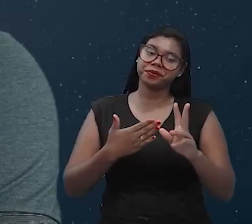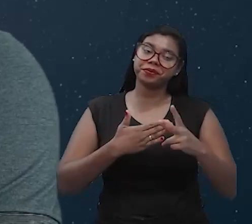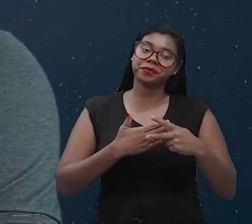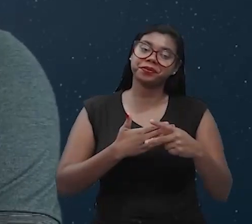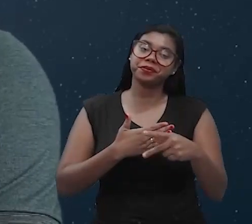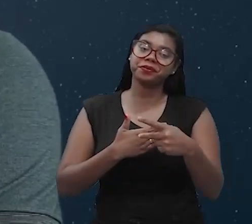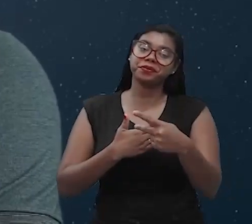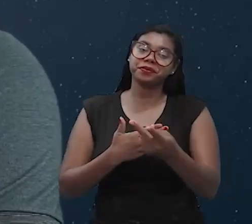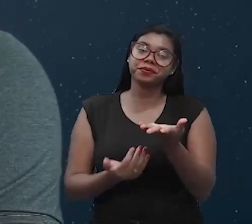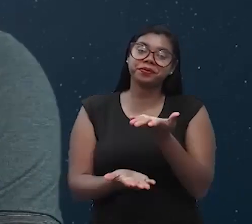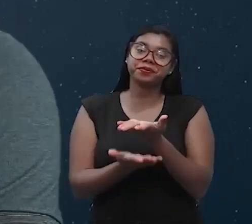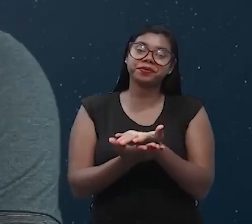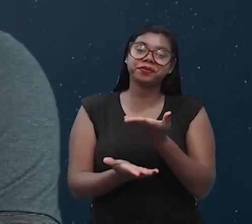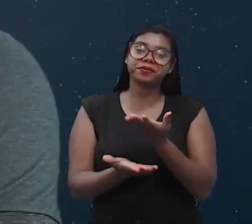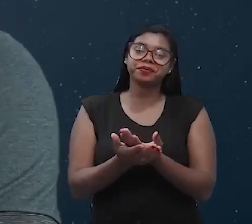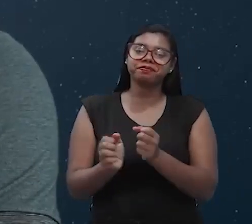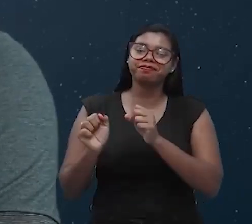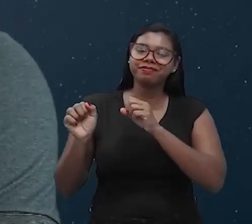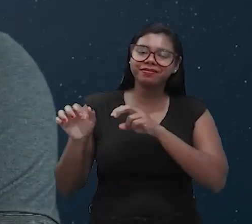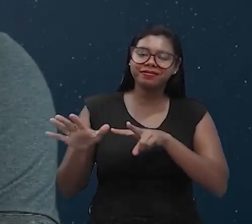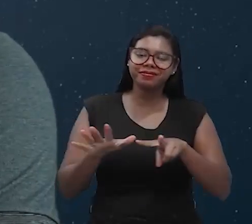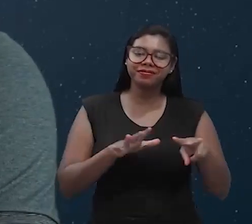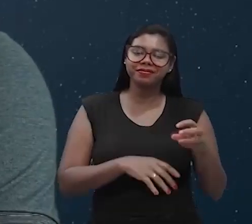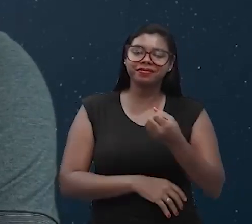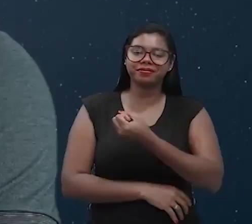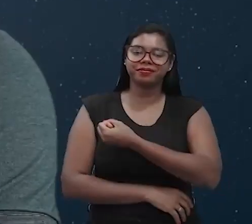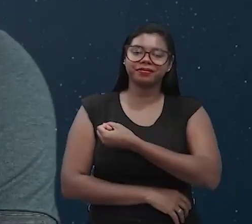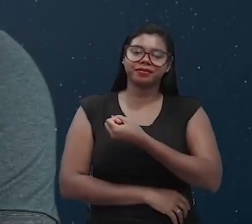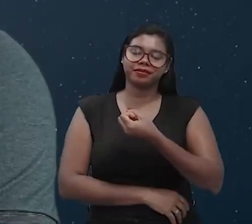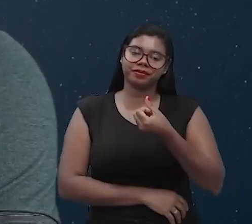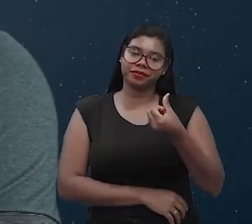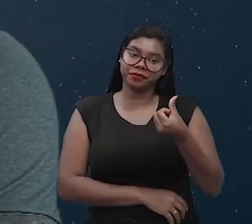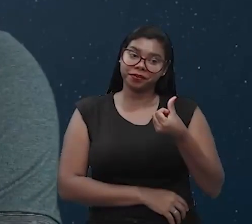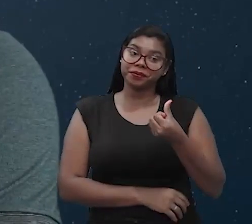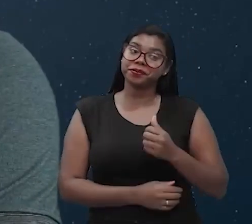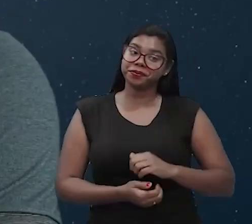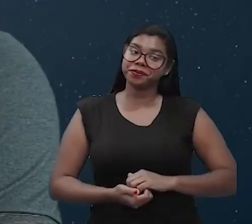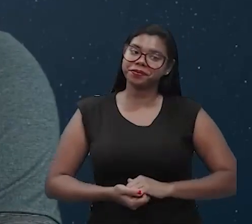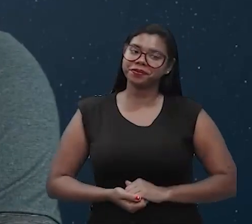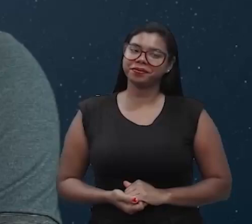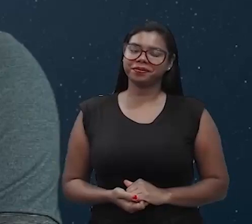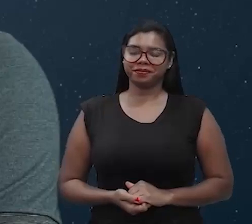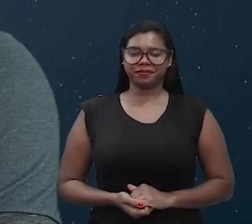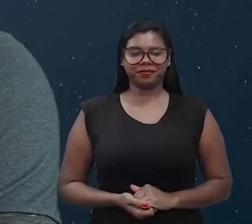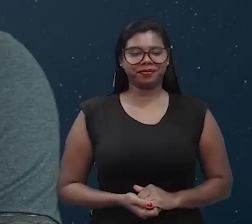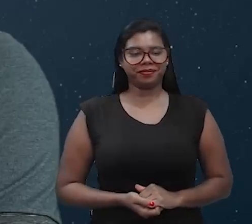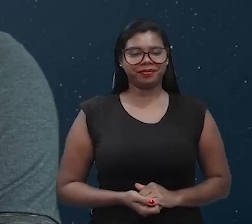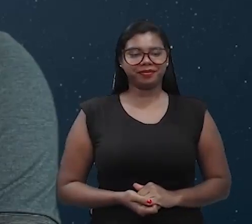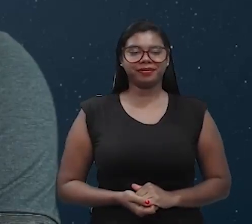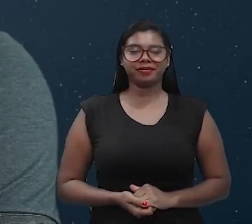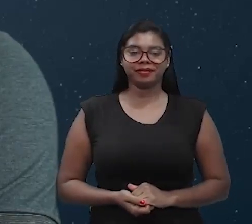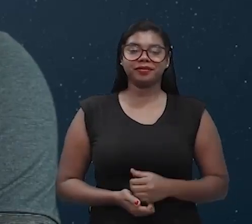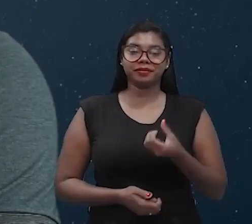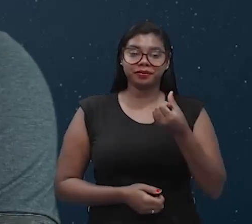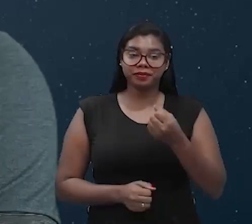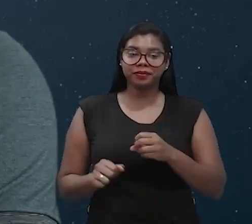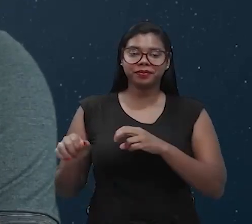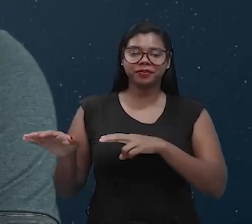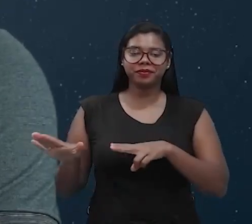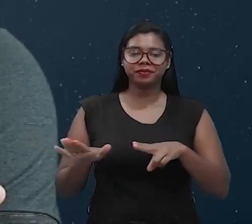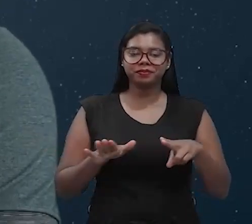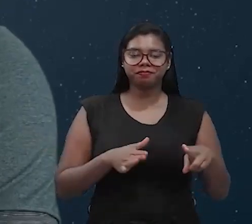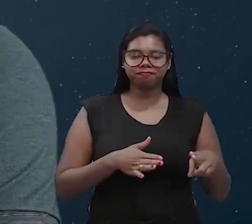aulas da semana número 6. Pois é, estamos na 6ª semana do Intensivo